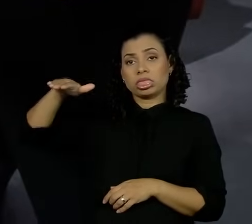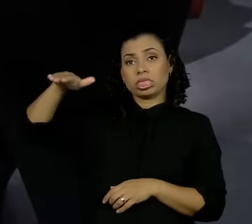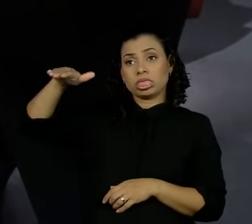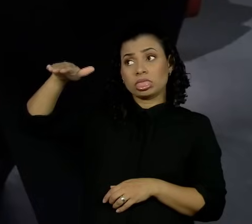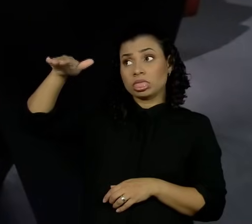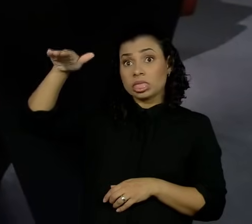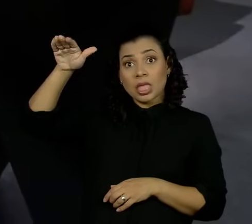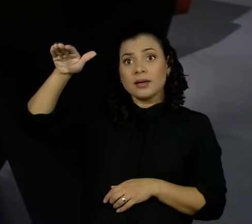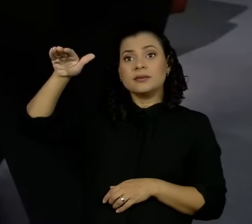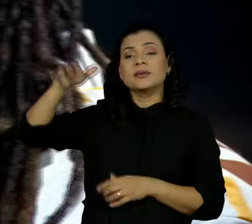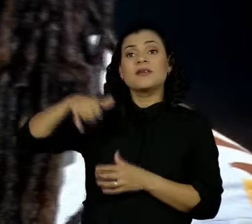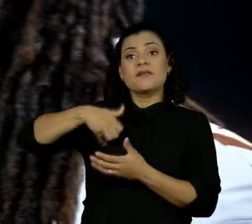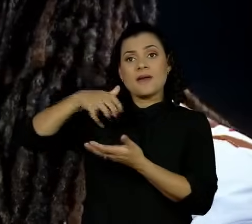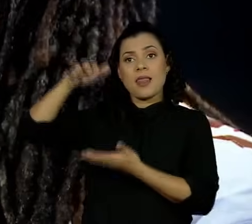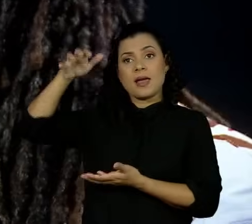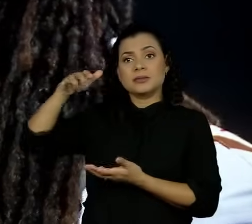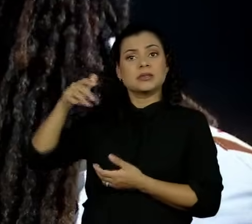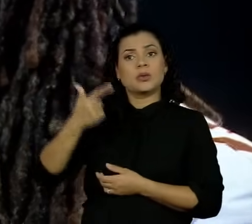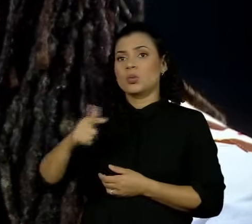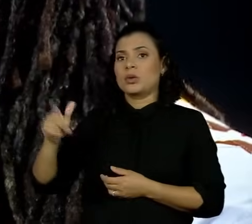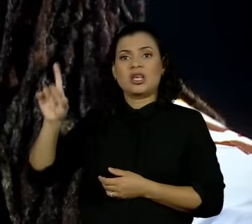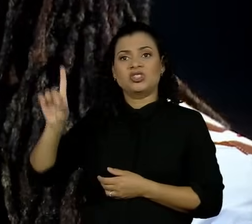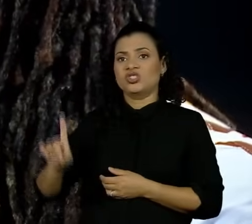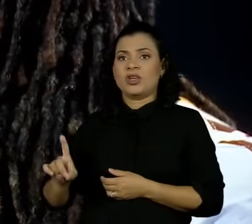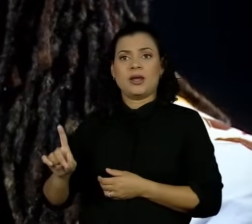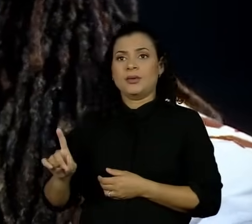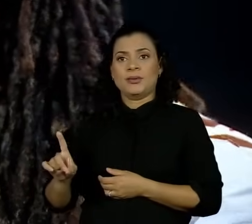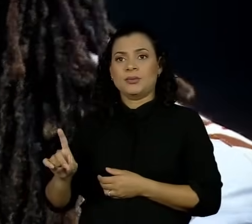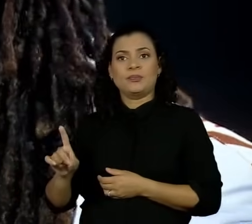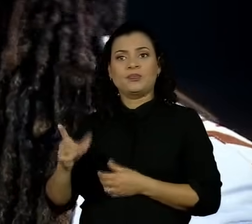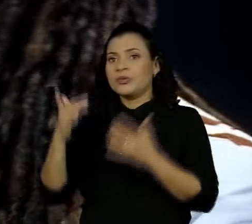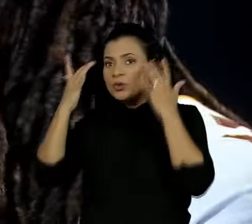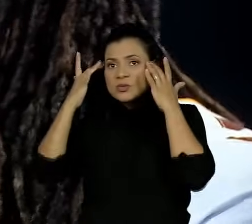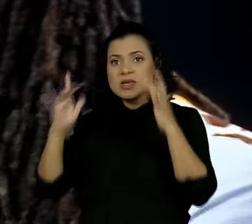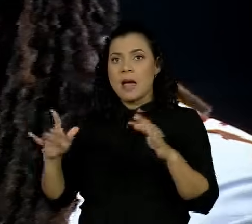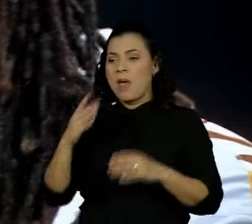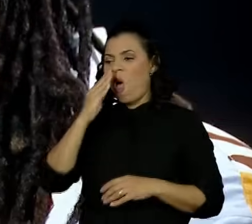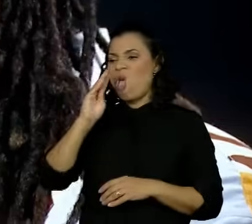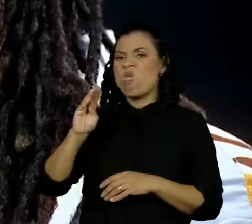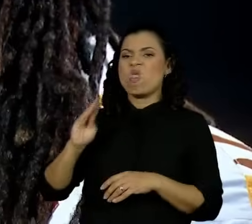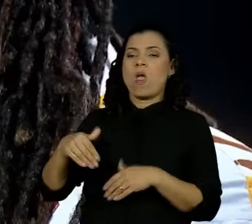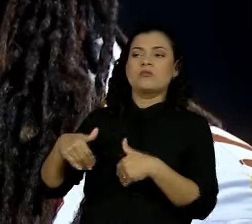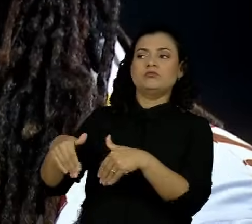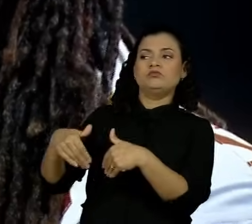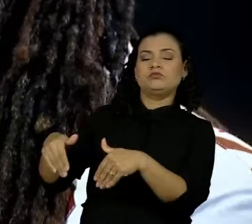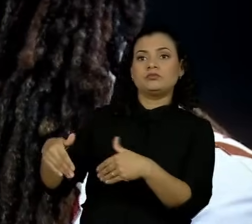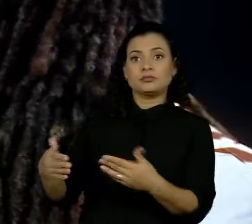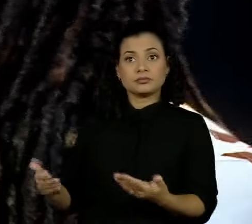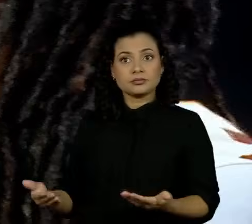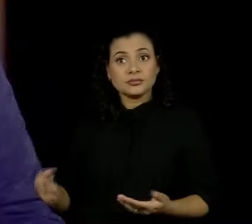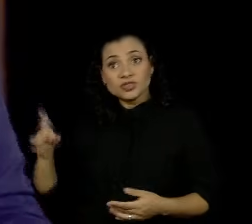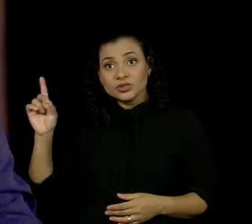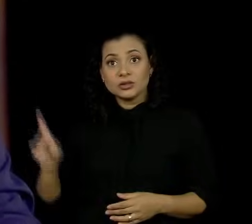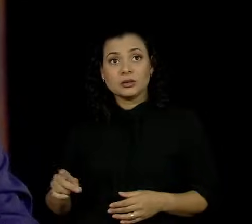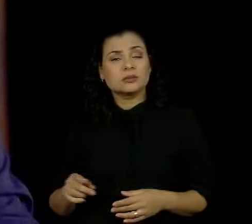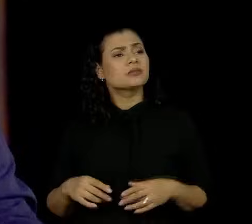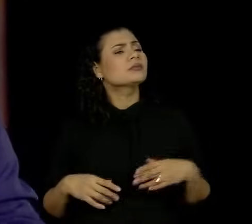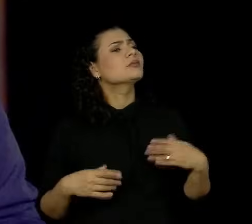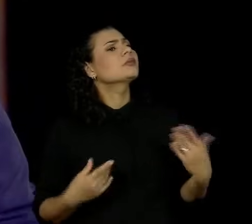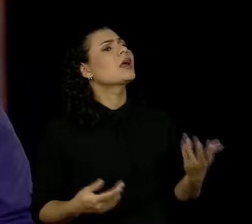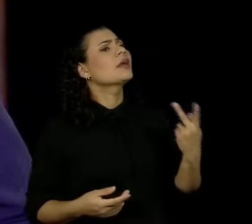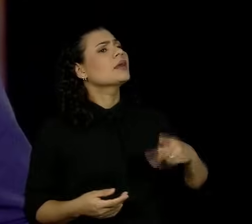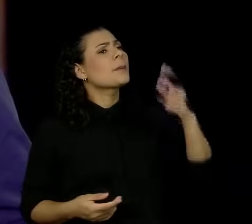amadurecem, envelhecem, sem nunca terem Saber que eles existem. e viver Quais- plenamente os seus Quais direitos. são no Brasil